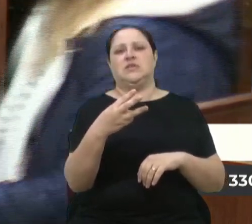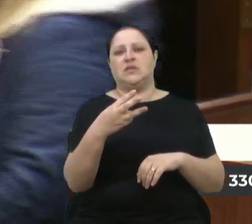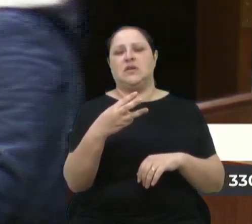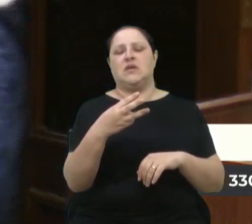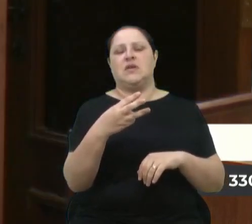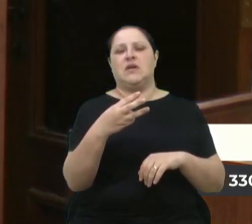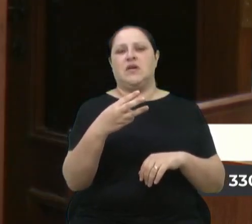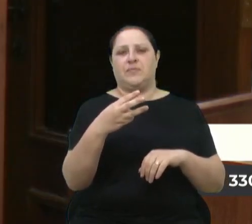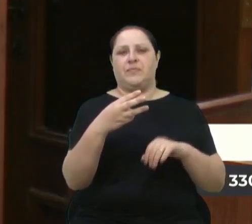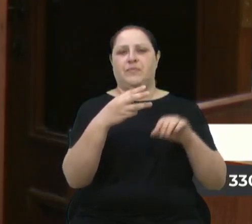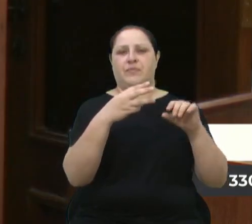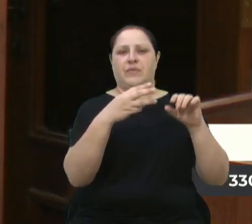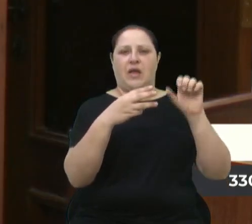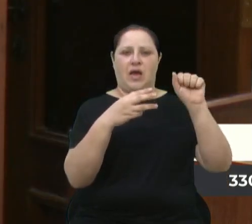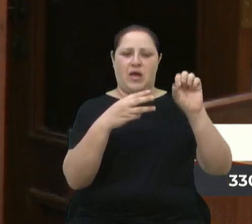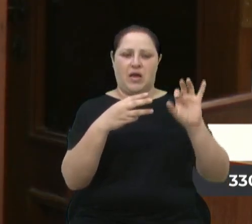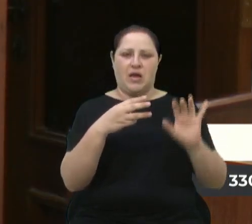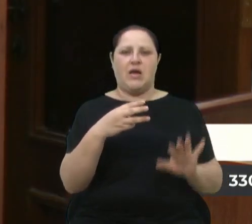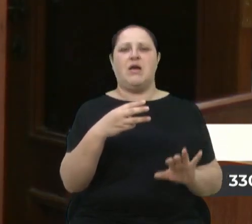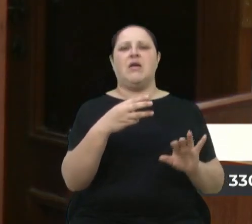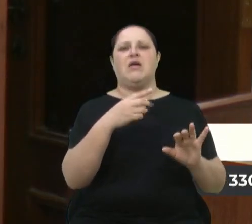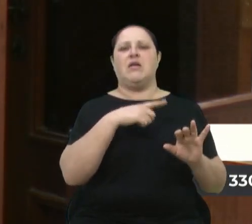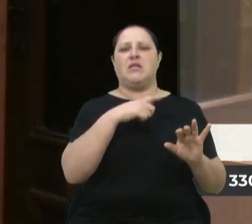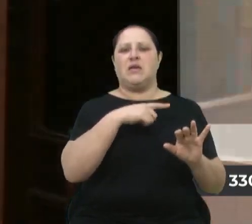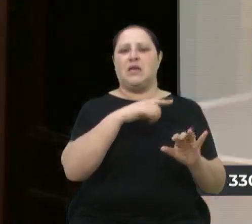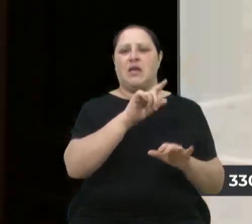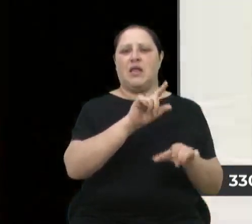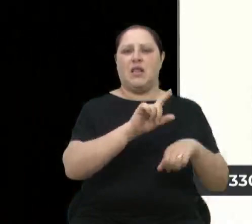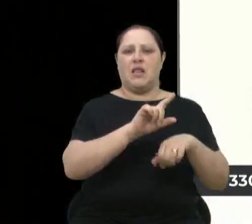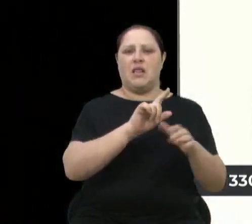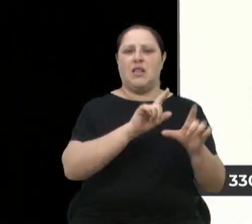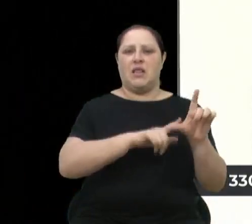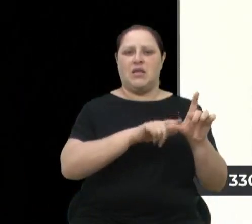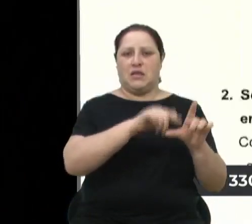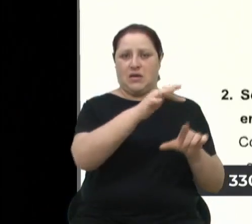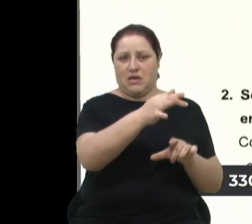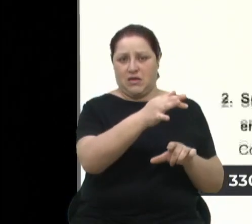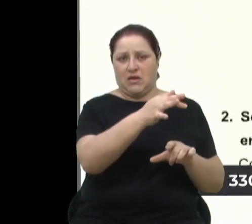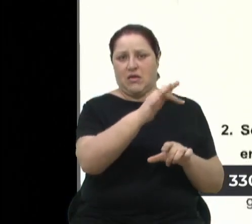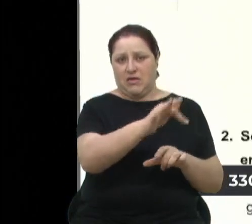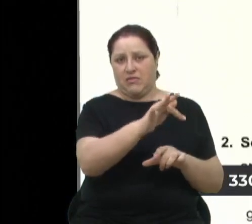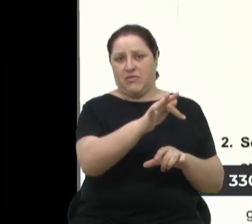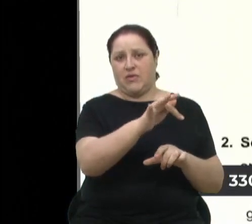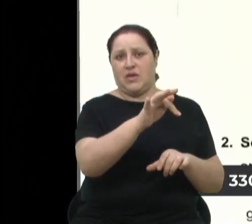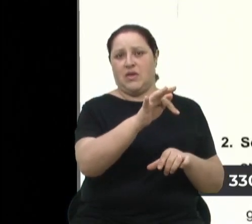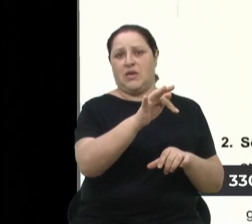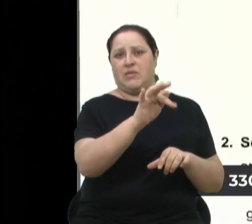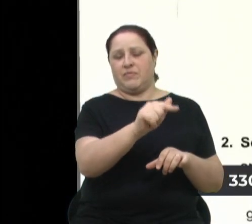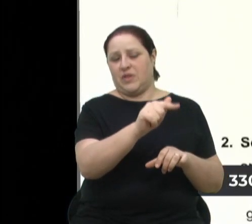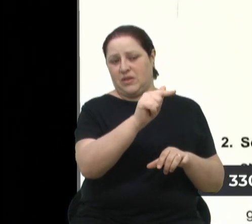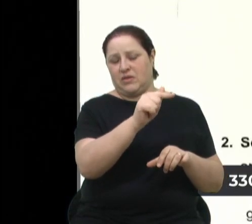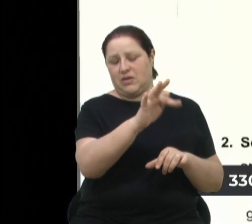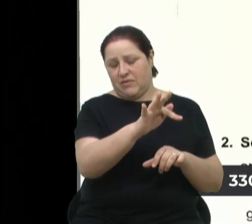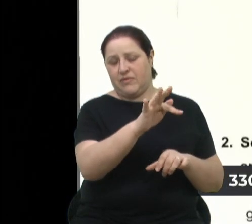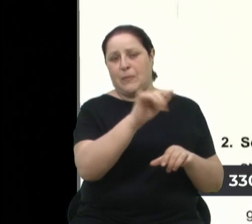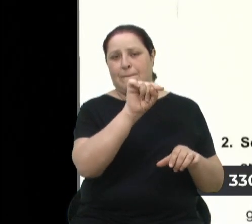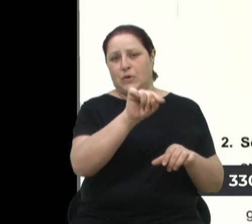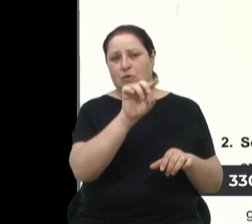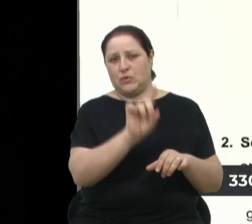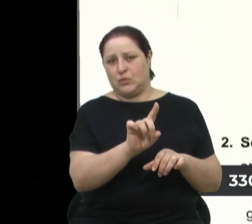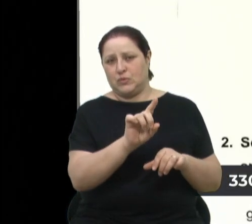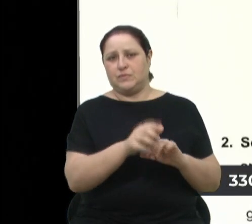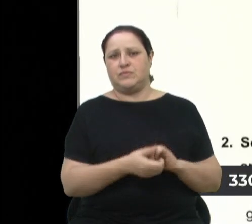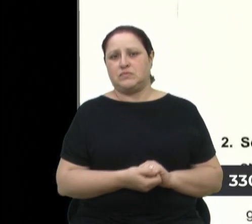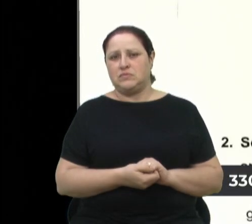letra F do ponto 1. Questões que os diretores estão discutindo. Primeiro, que